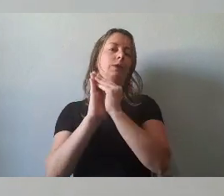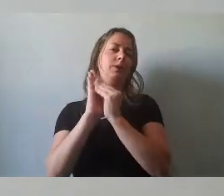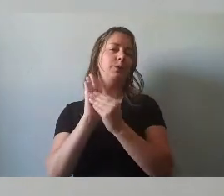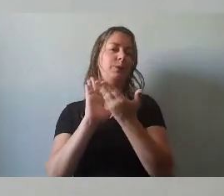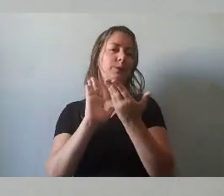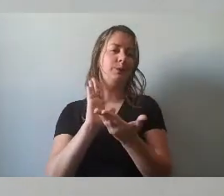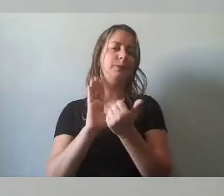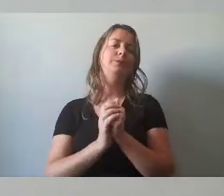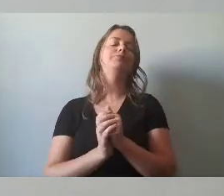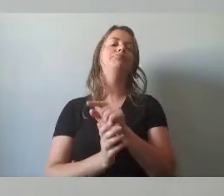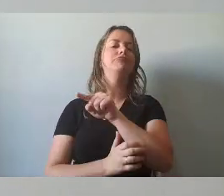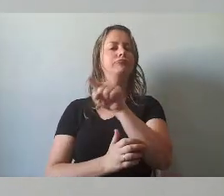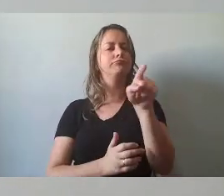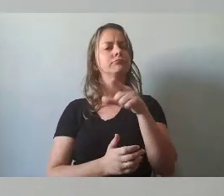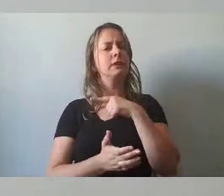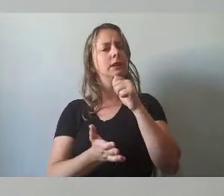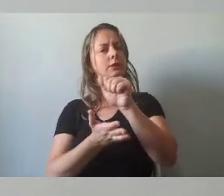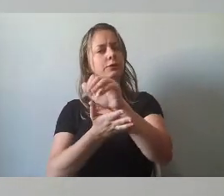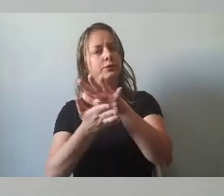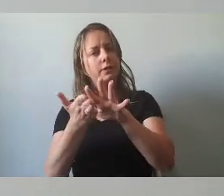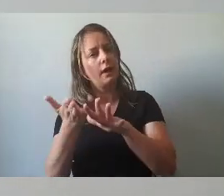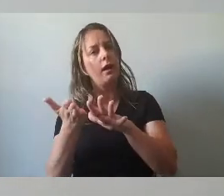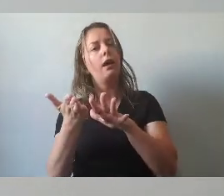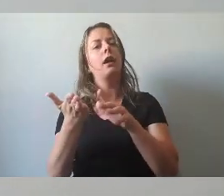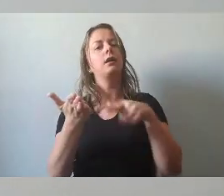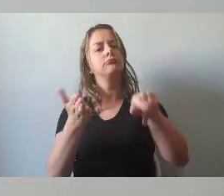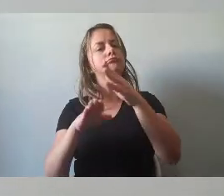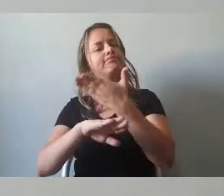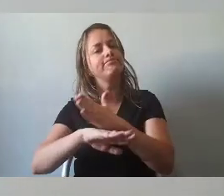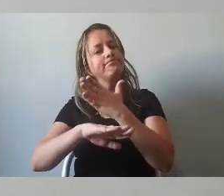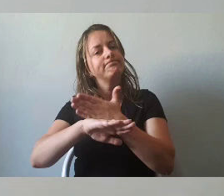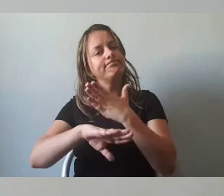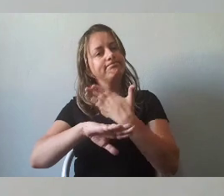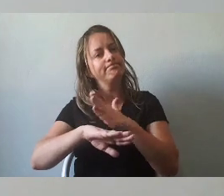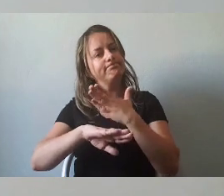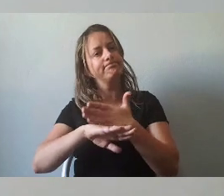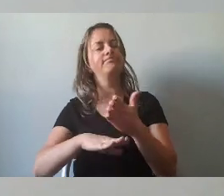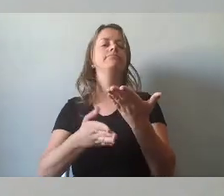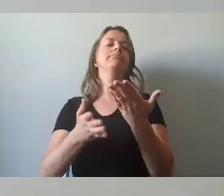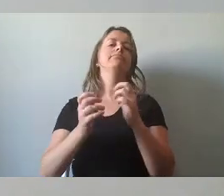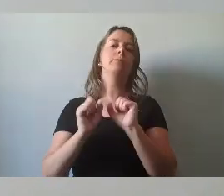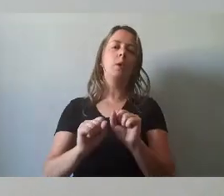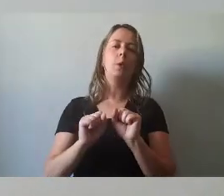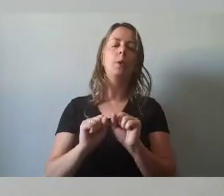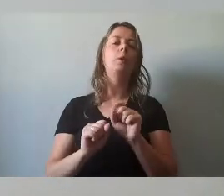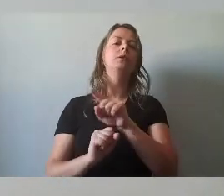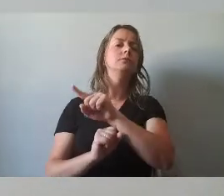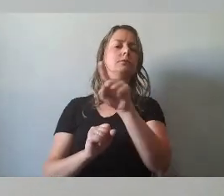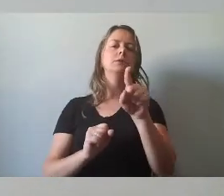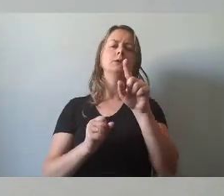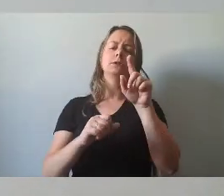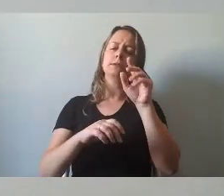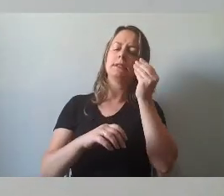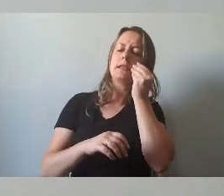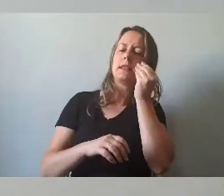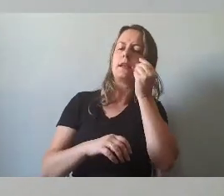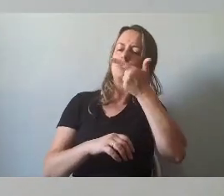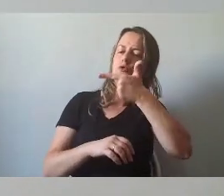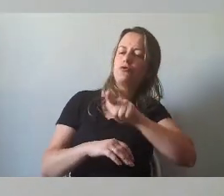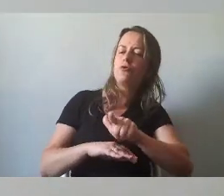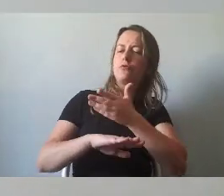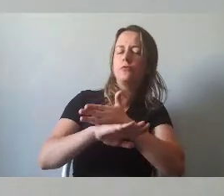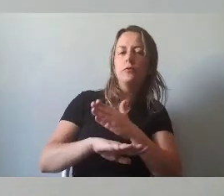da apresentação do conteúdo, tá? Agora vocês têm lá as atividades de fixação para vocês fazerem, tá? Dá